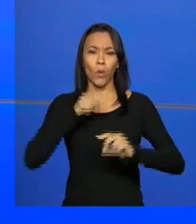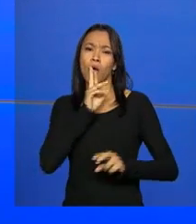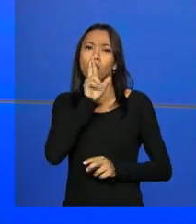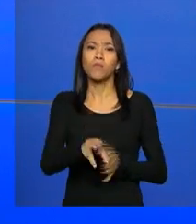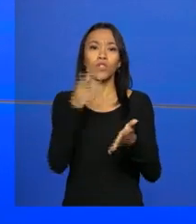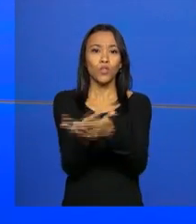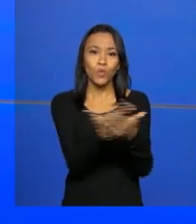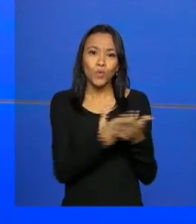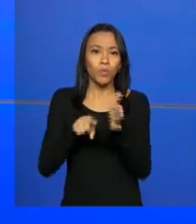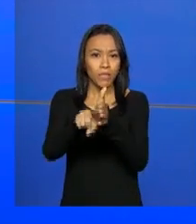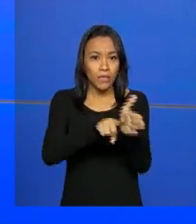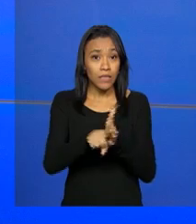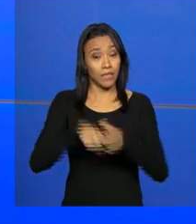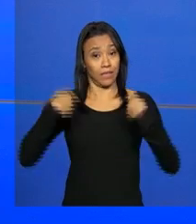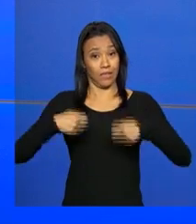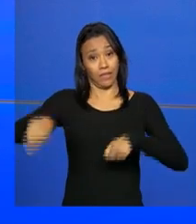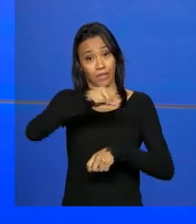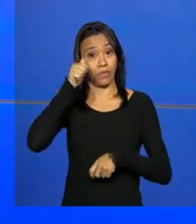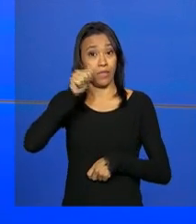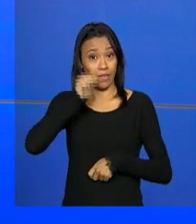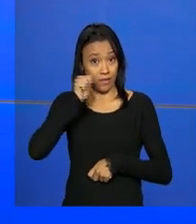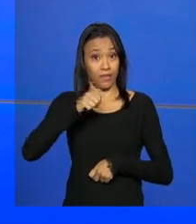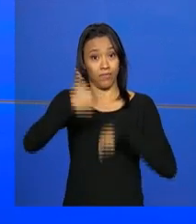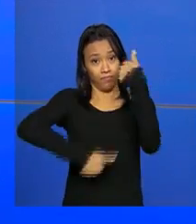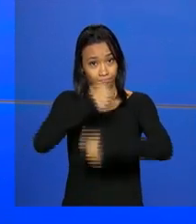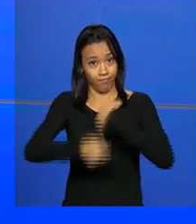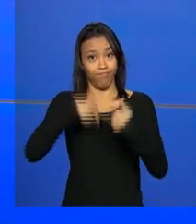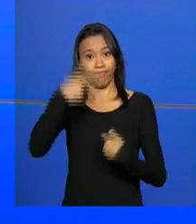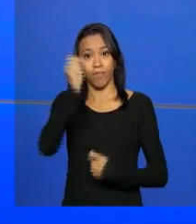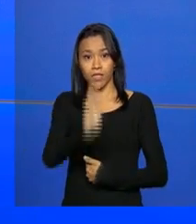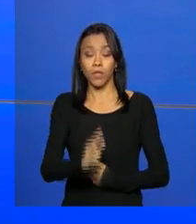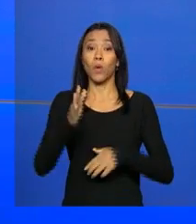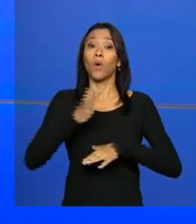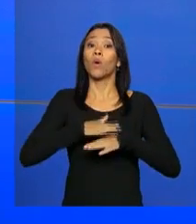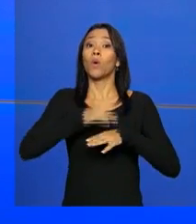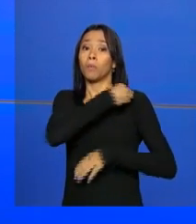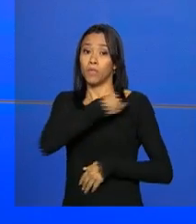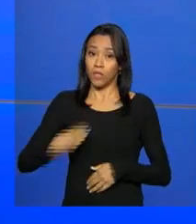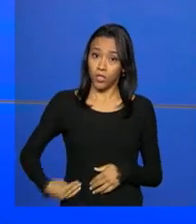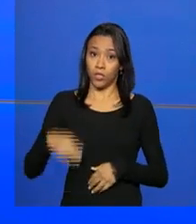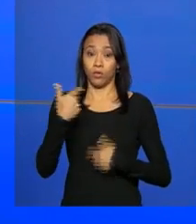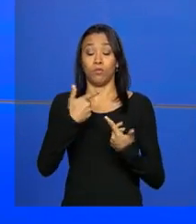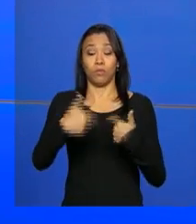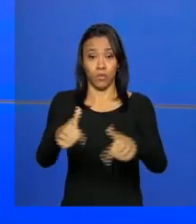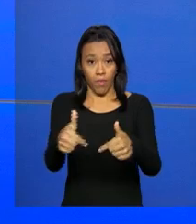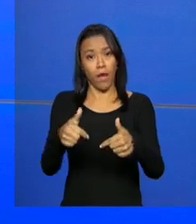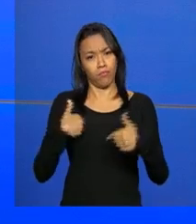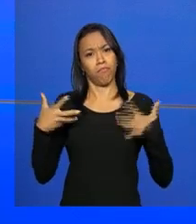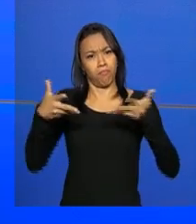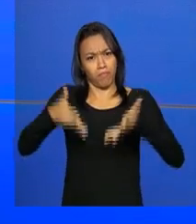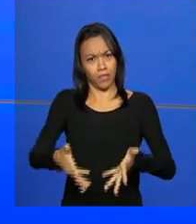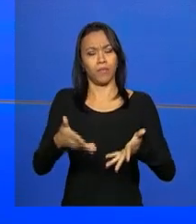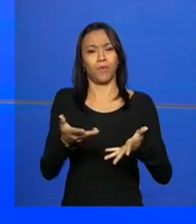situação e as necessidades da Mulher trabalhadora brasileira o ministro do trabalho e Previdência Social Miguel Rosseto participou do